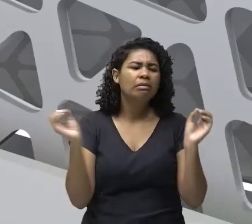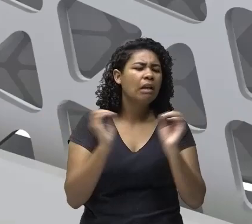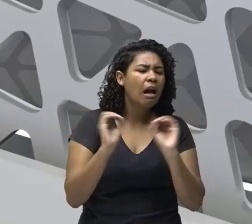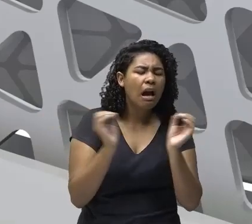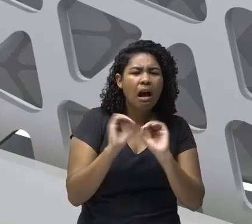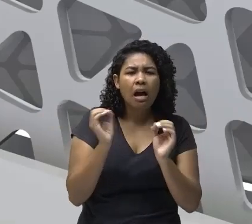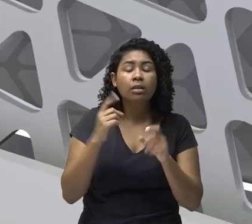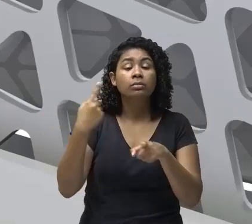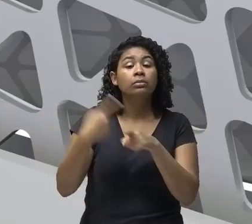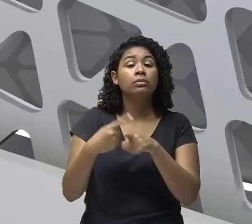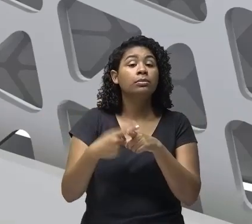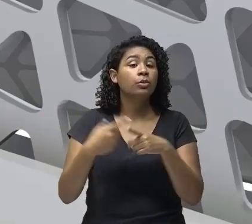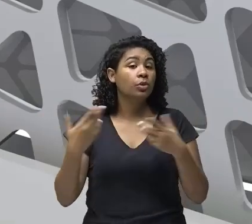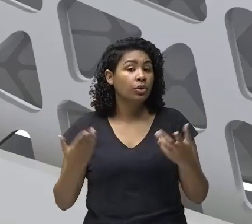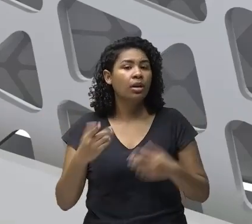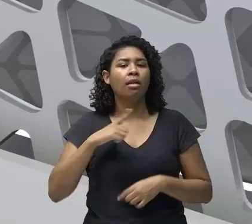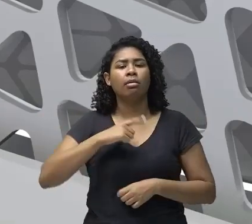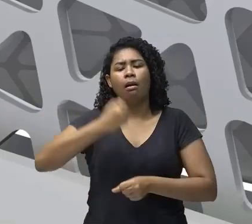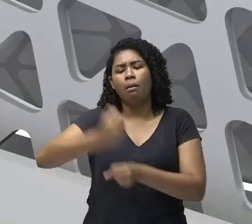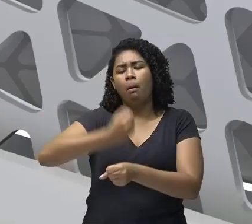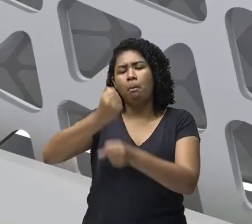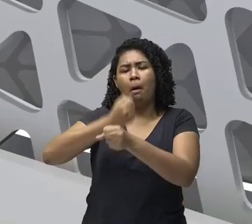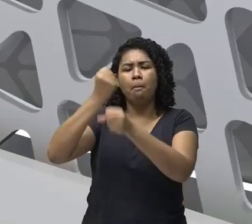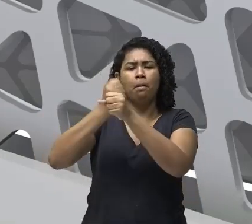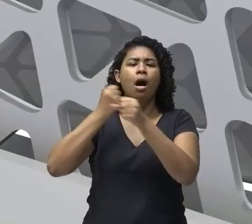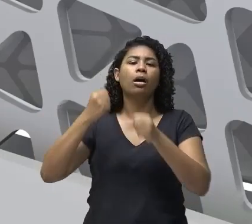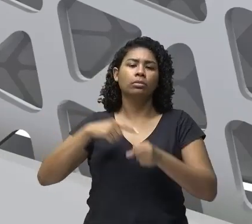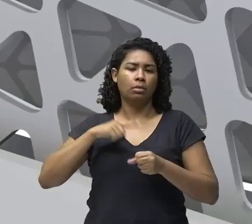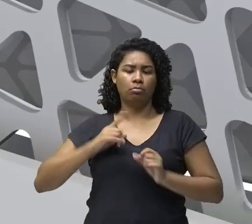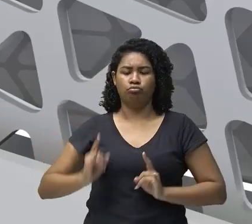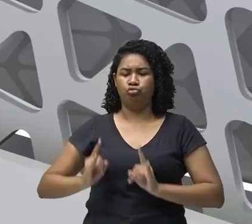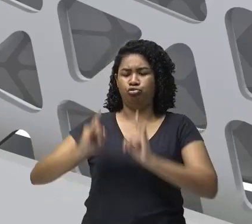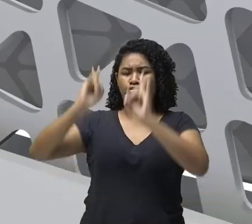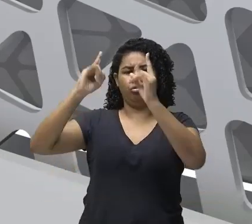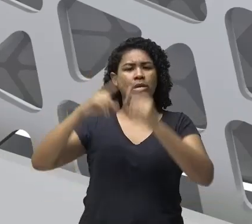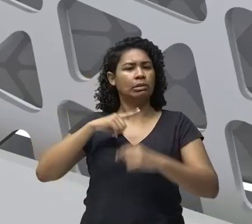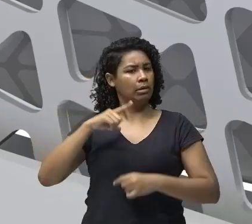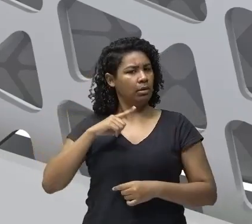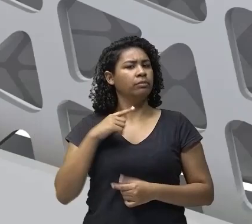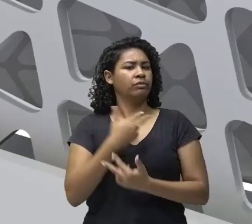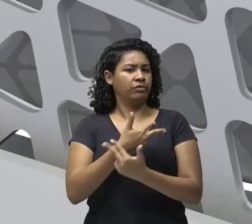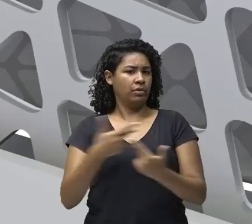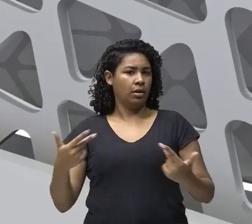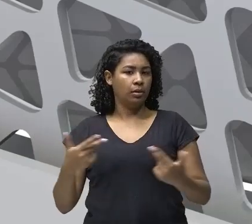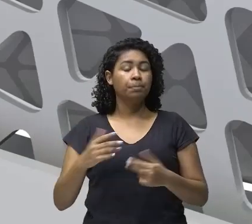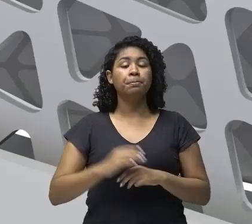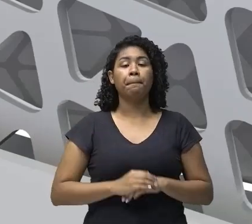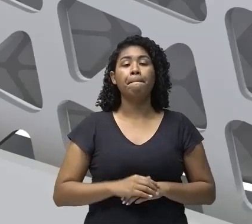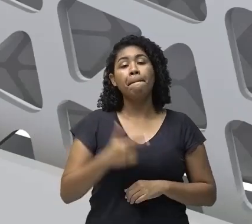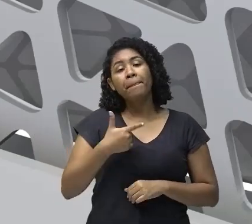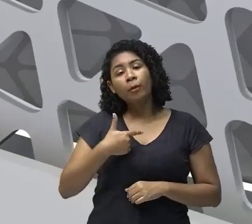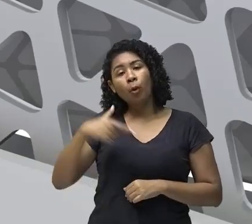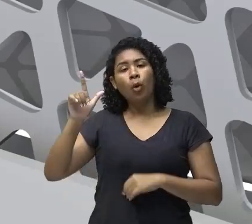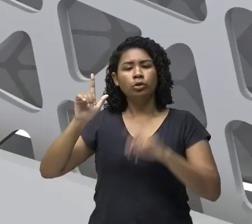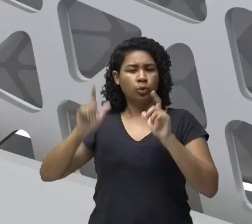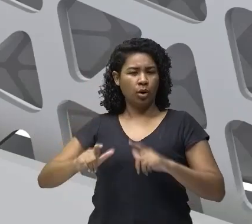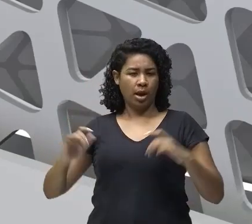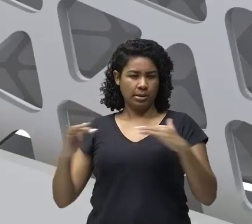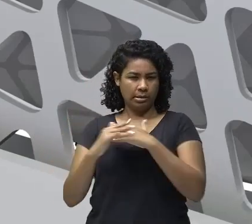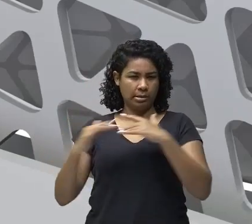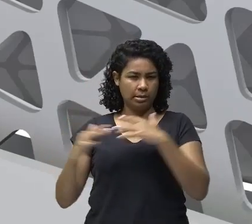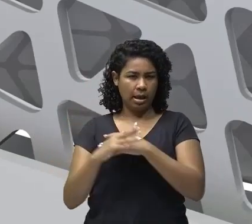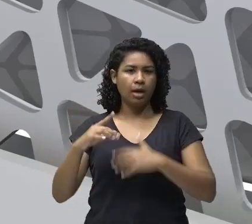há várias construções. Em cidades litorâneas, por exemplo, quando a gente fala de cidades litorâneas, a gente está